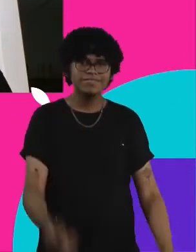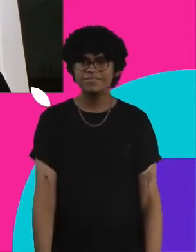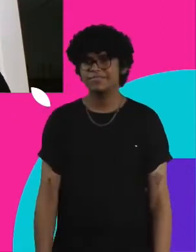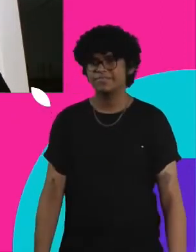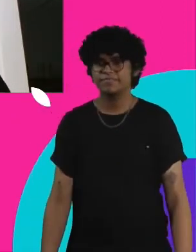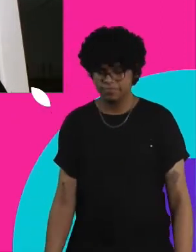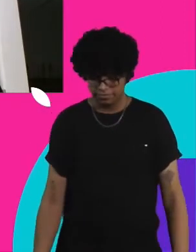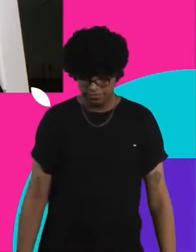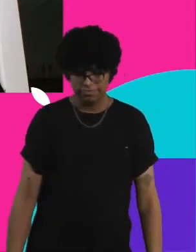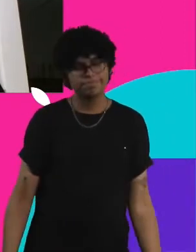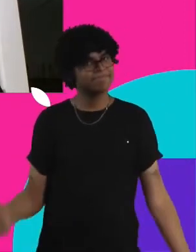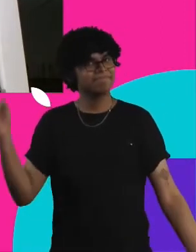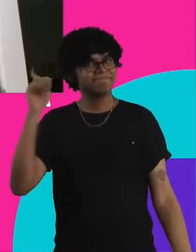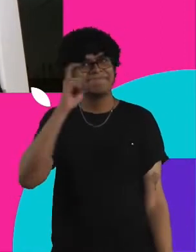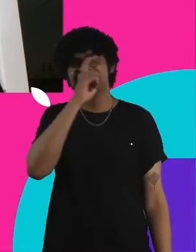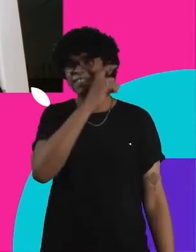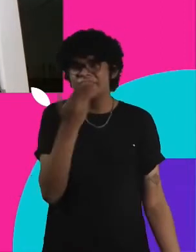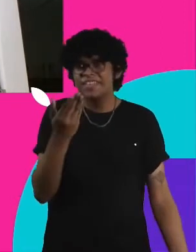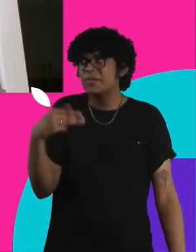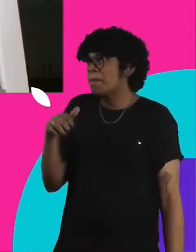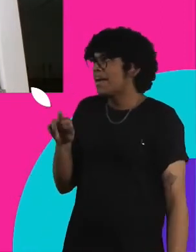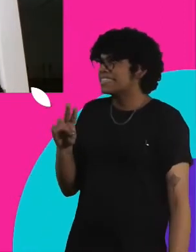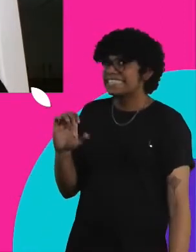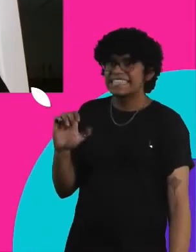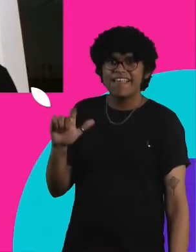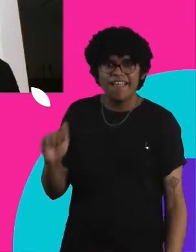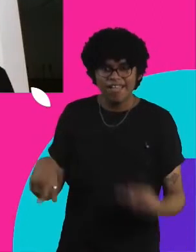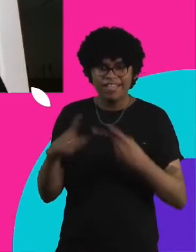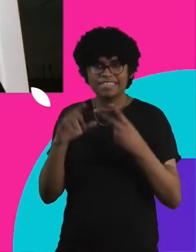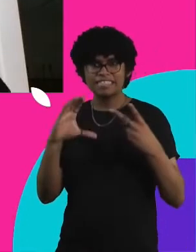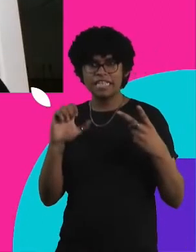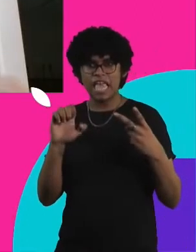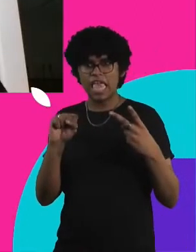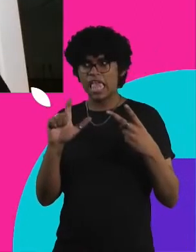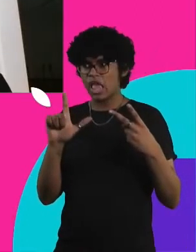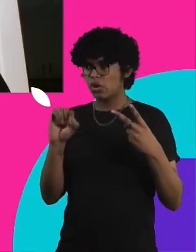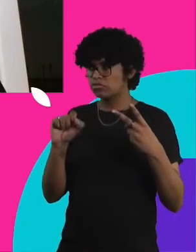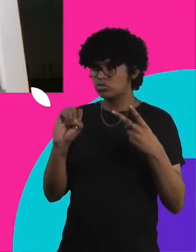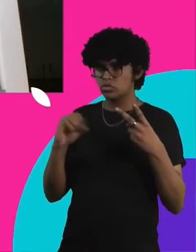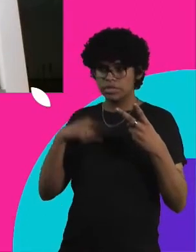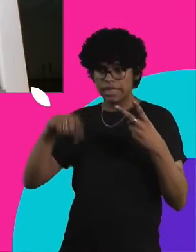Bom, Silvia, é difícil falar depois da Marcela e do Celso, né? Fica até meio assim, né? Tô aqui.